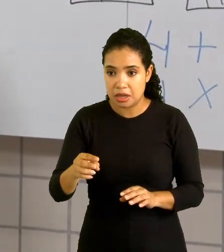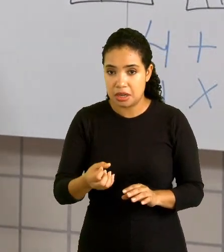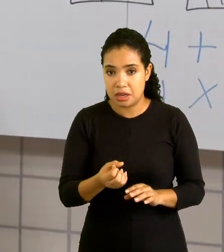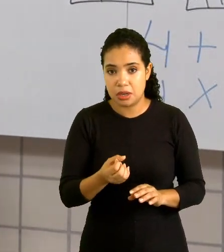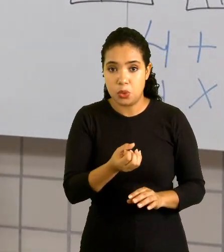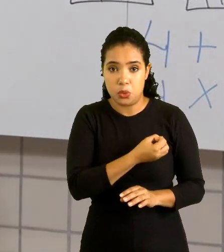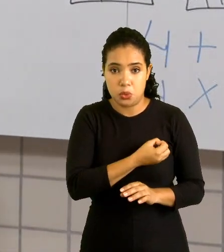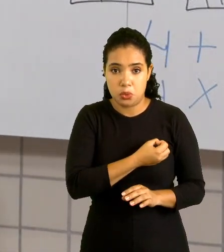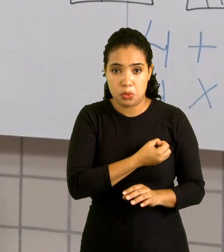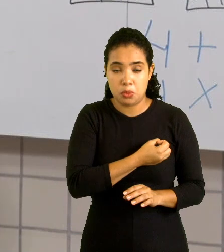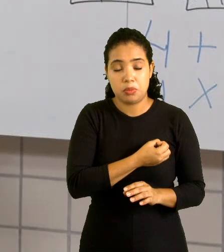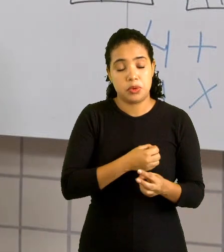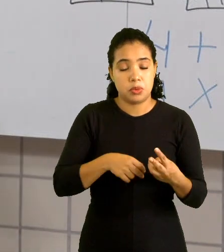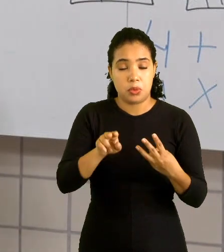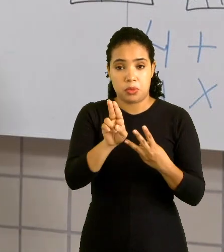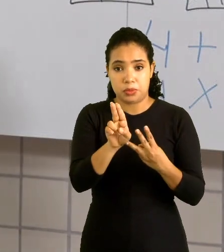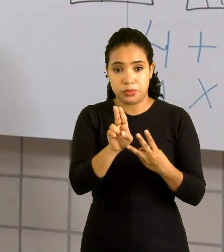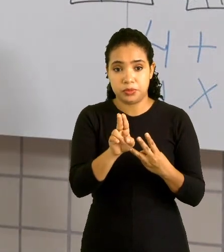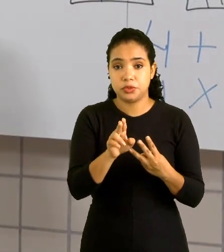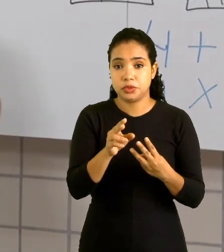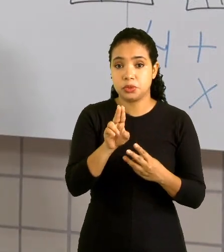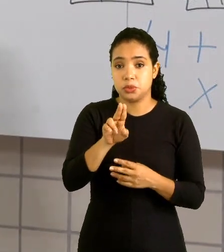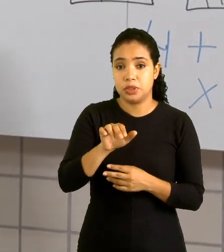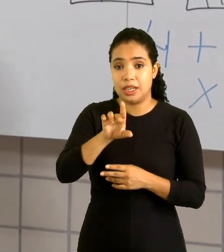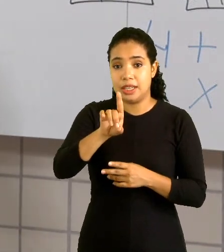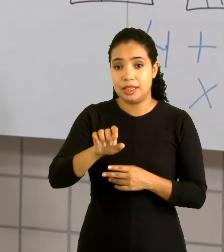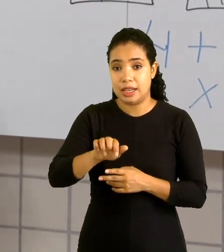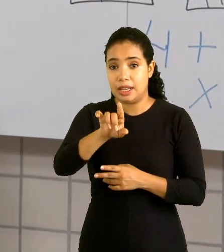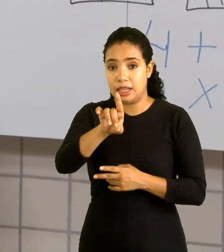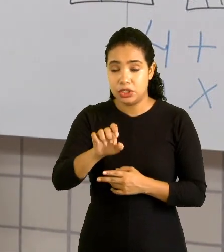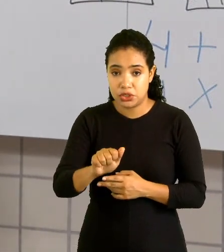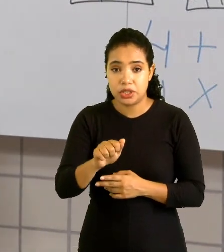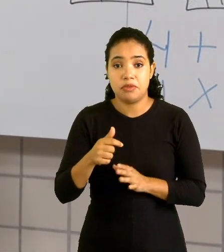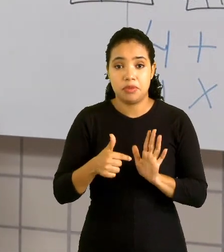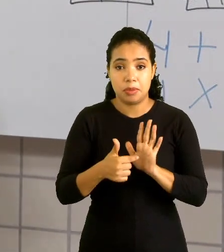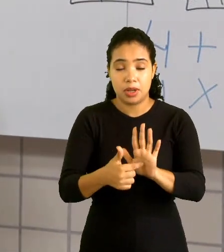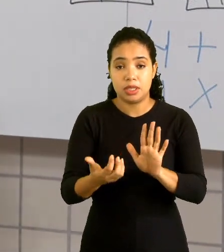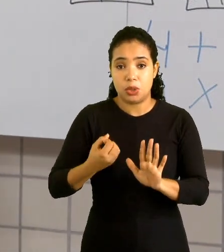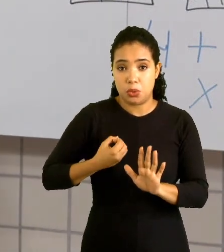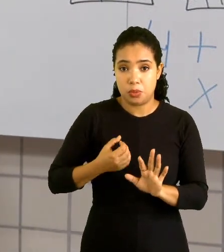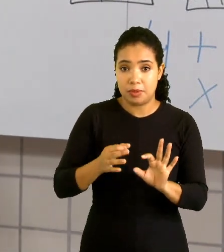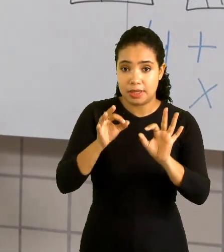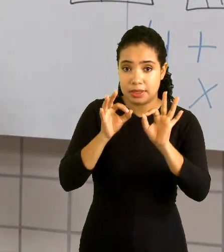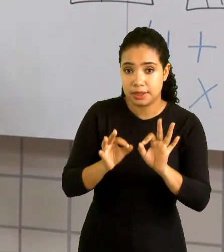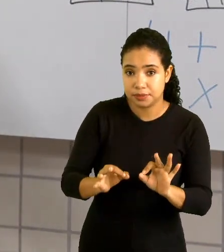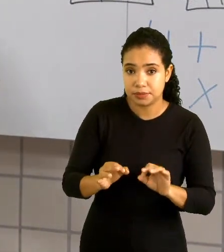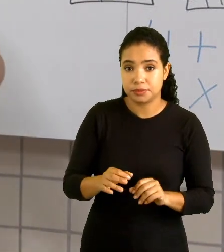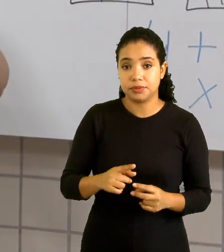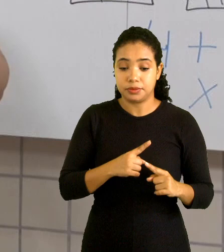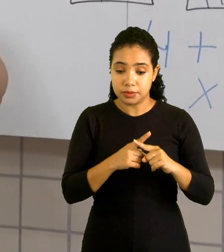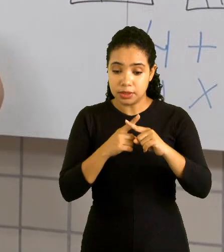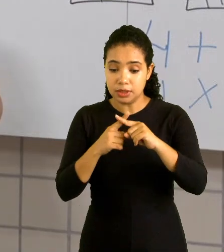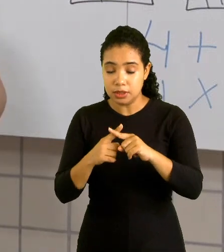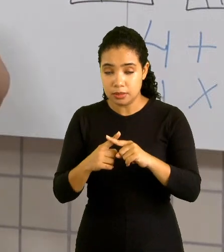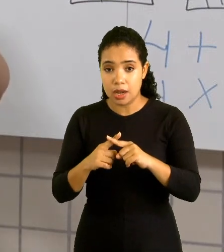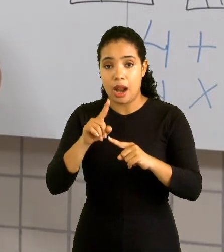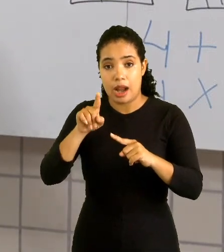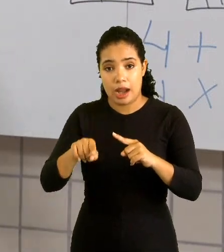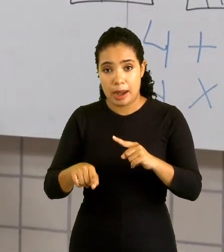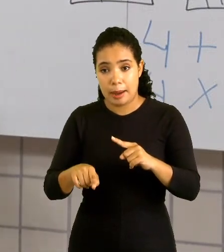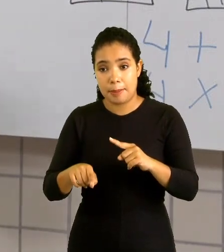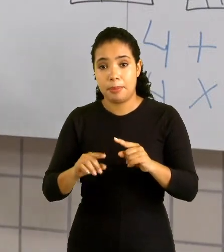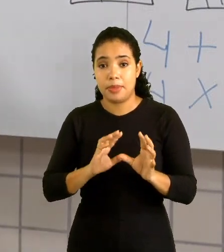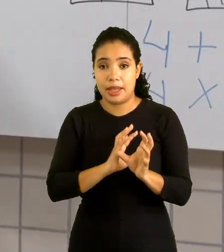as unidades que vai indicar os números, certinho? A multiplicação nada mais é do que